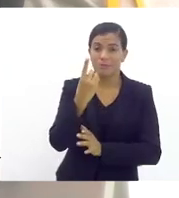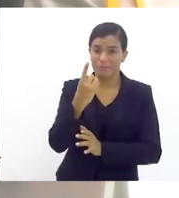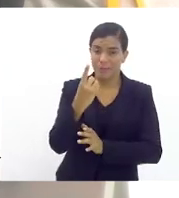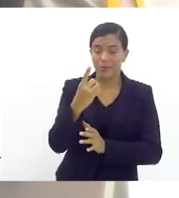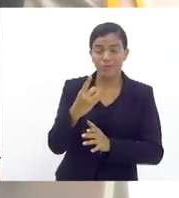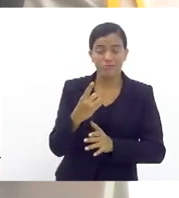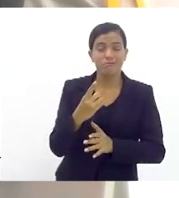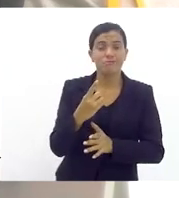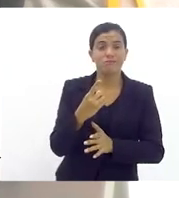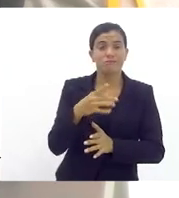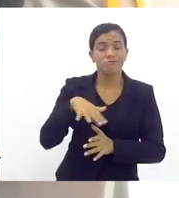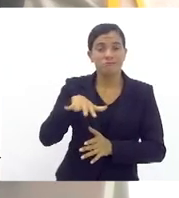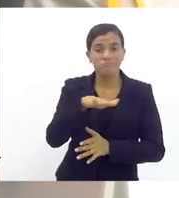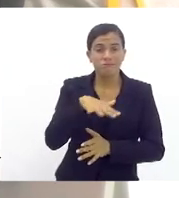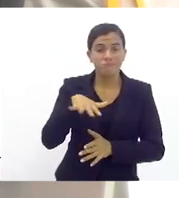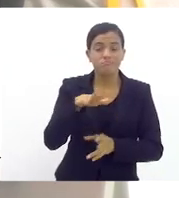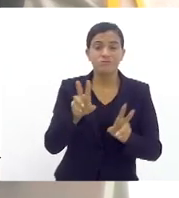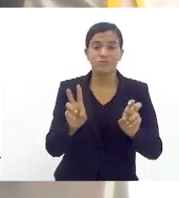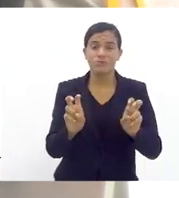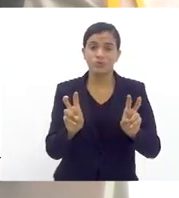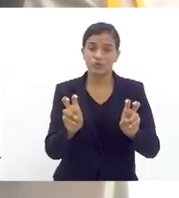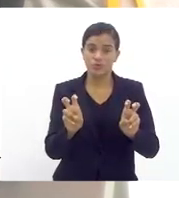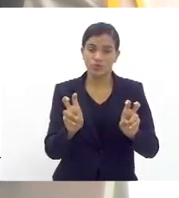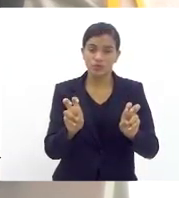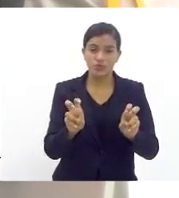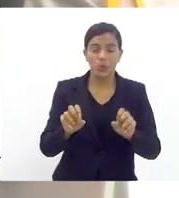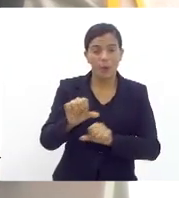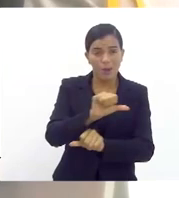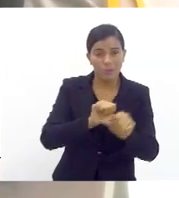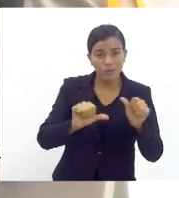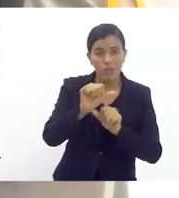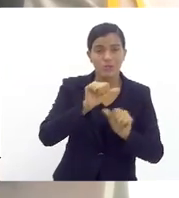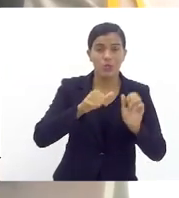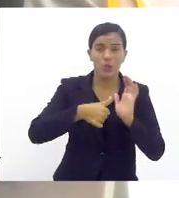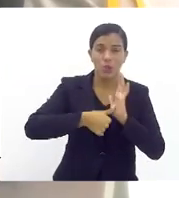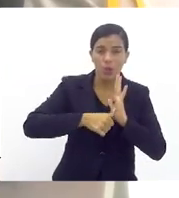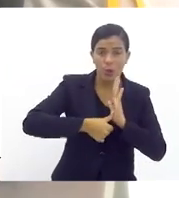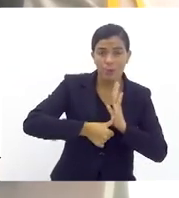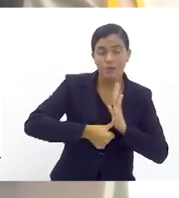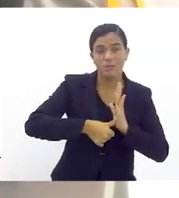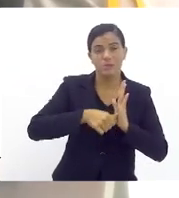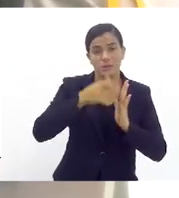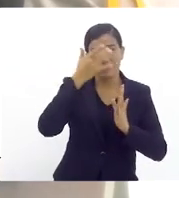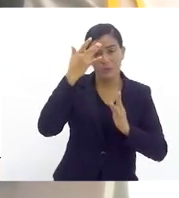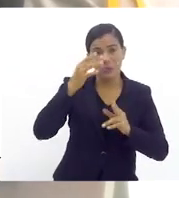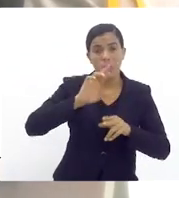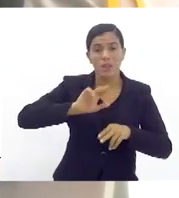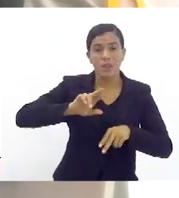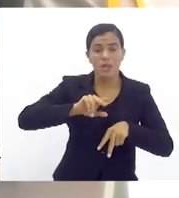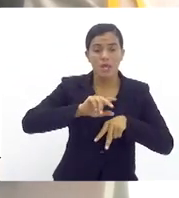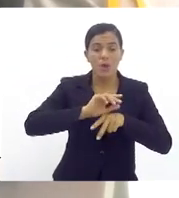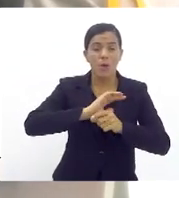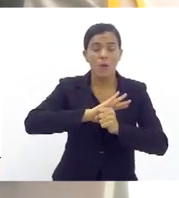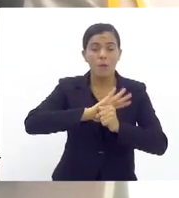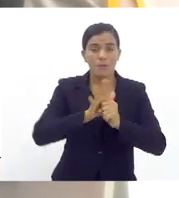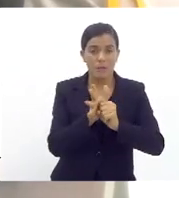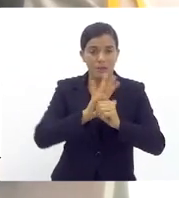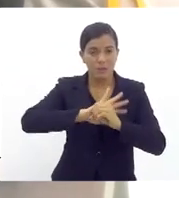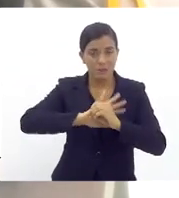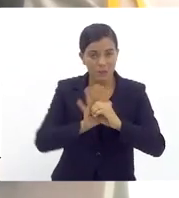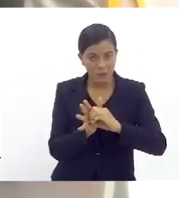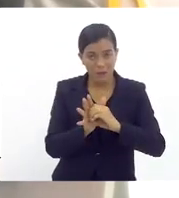na questão de fazerem as requalificações de pessoas não binárias. Isso é uma